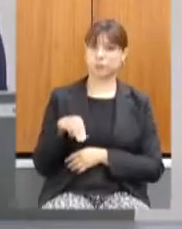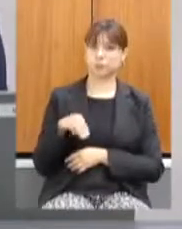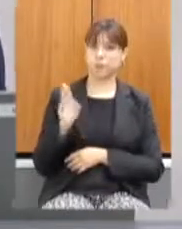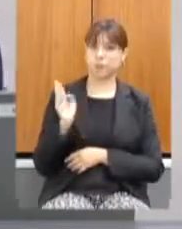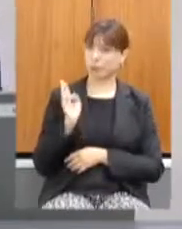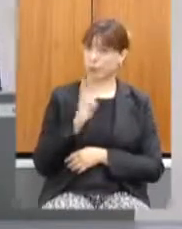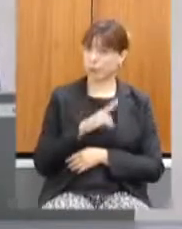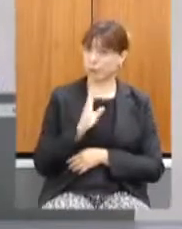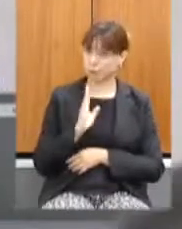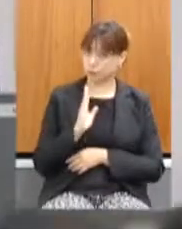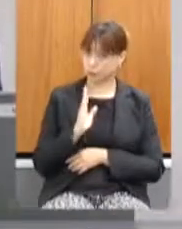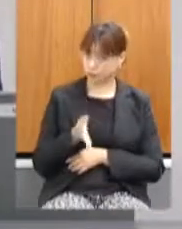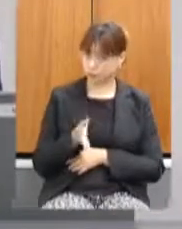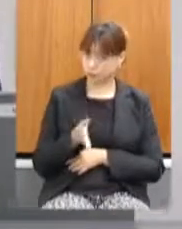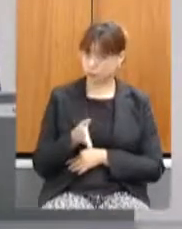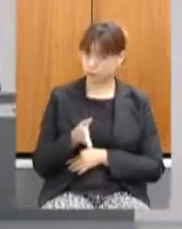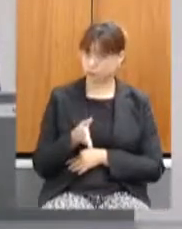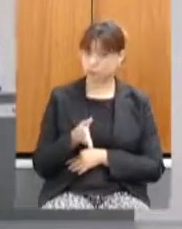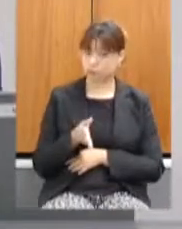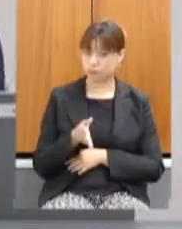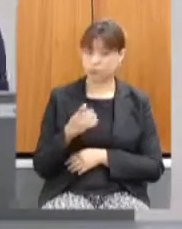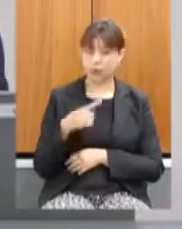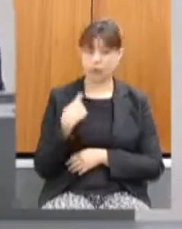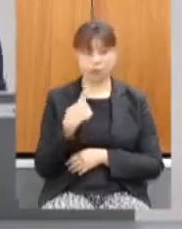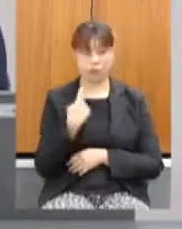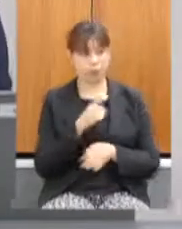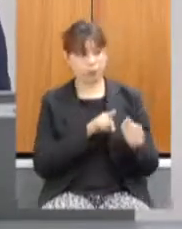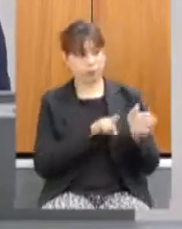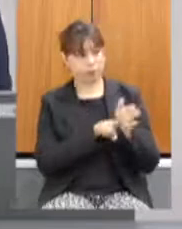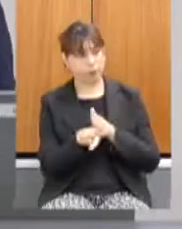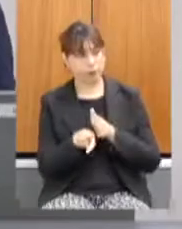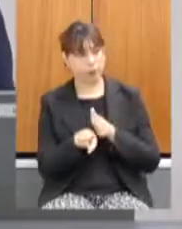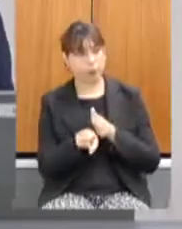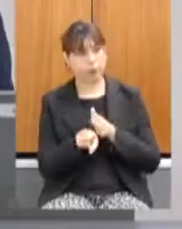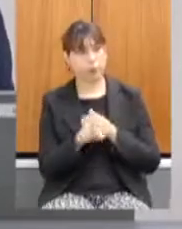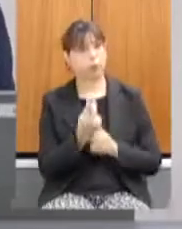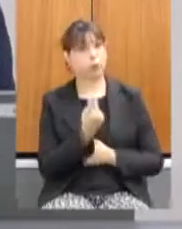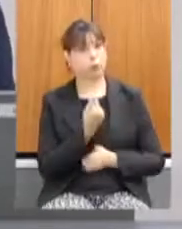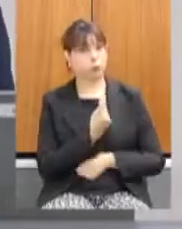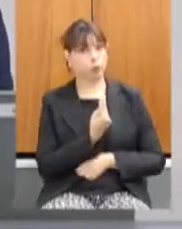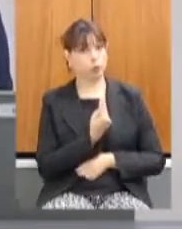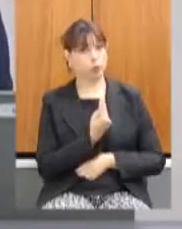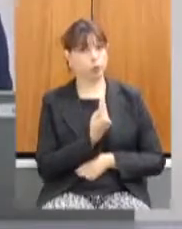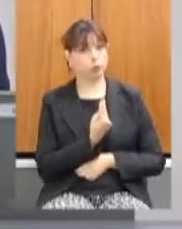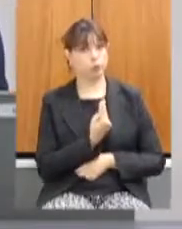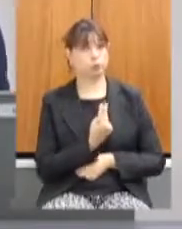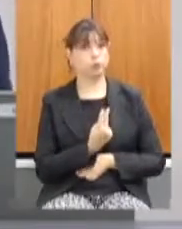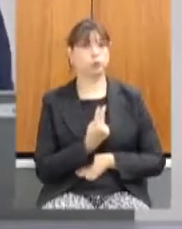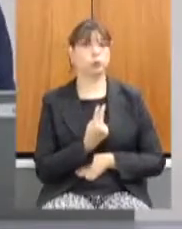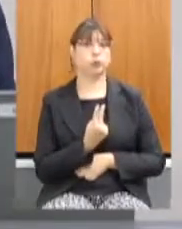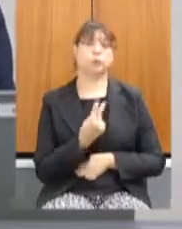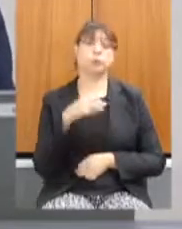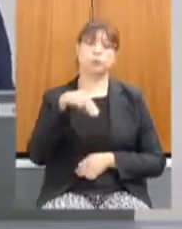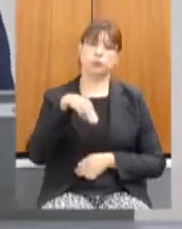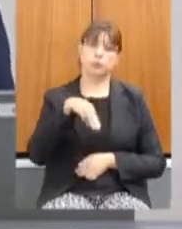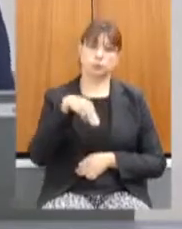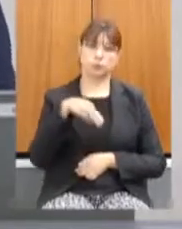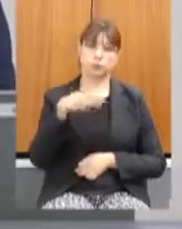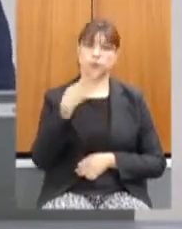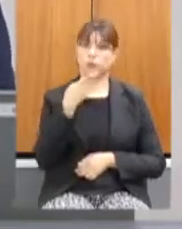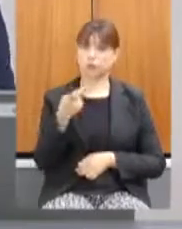resposta da autoridade Estadual Deputado que o interpelou esporad dois minutos para as suas considerações finais